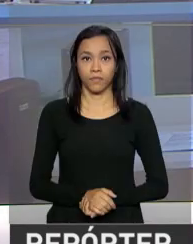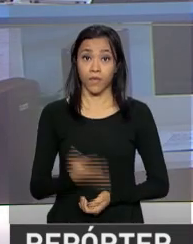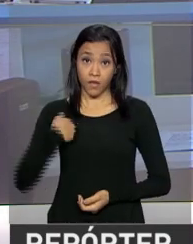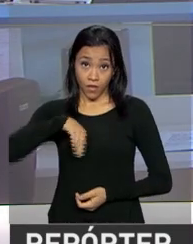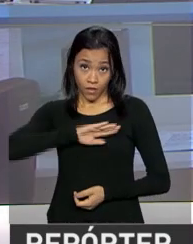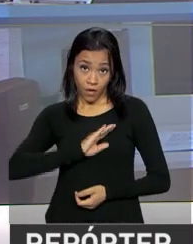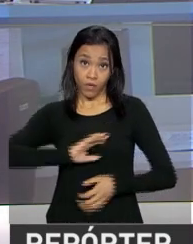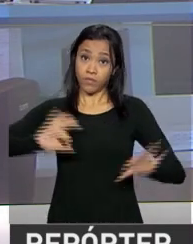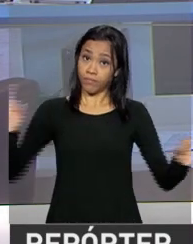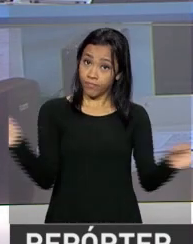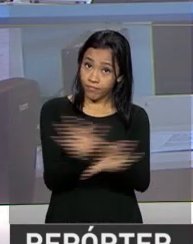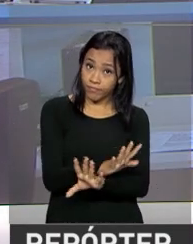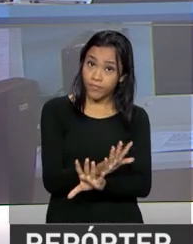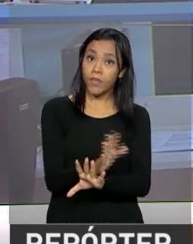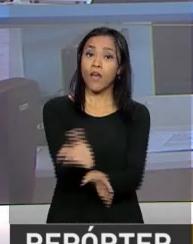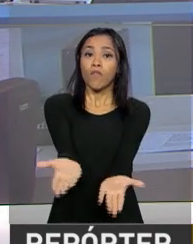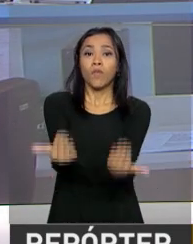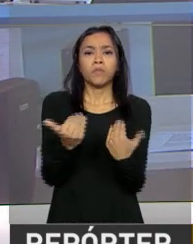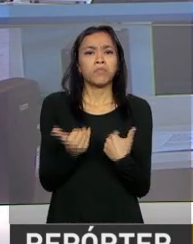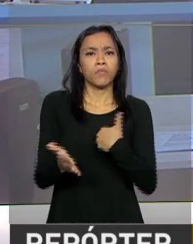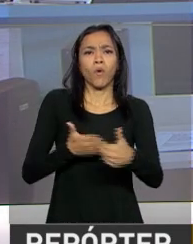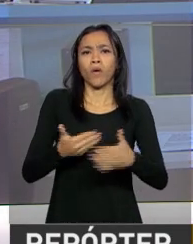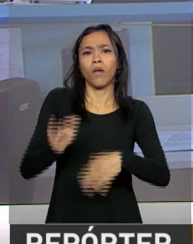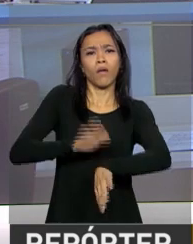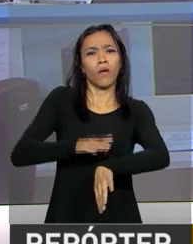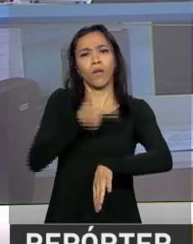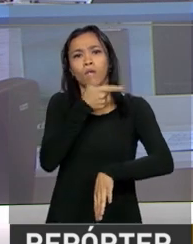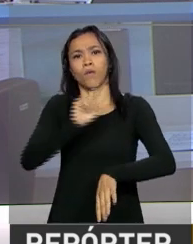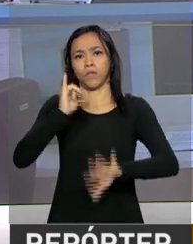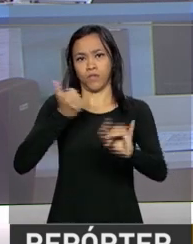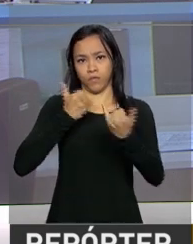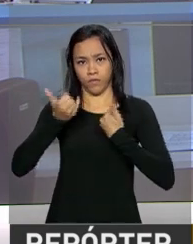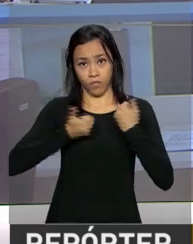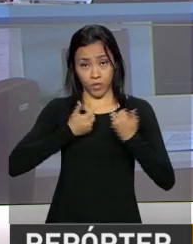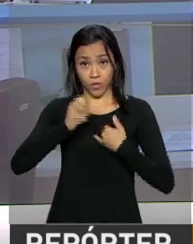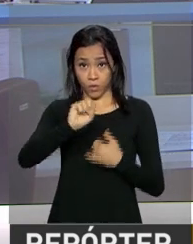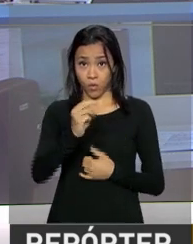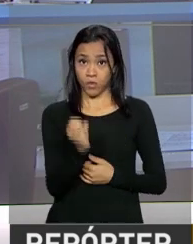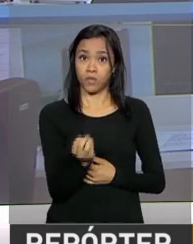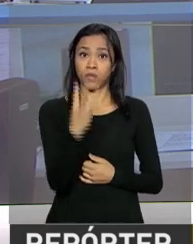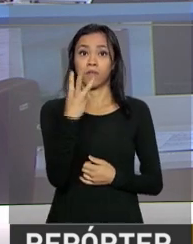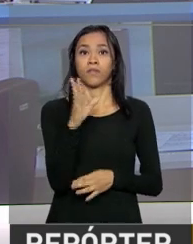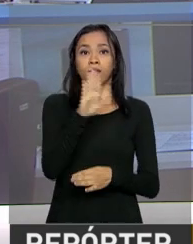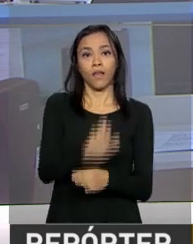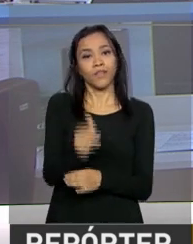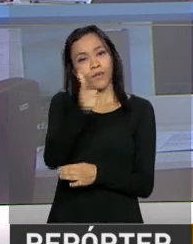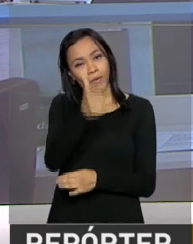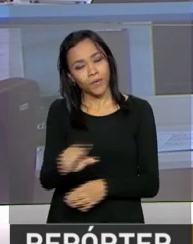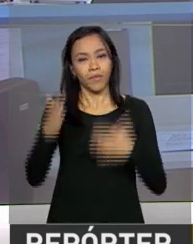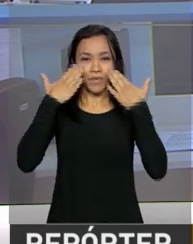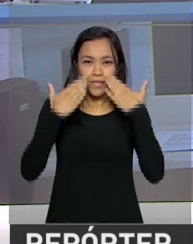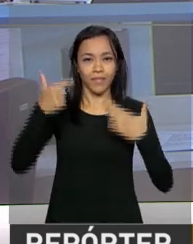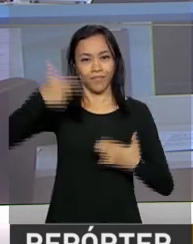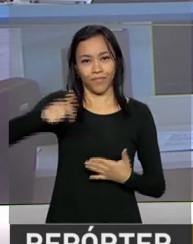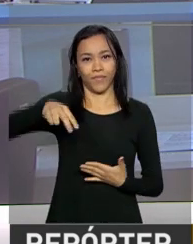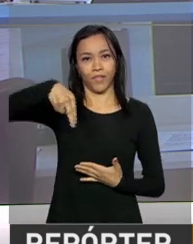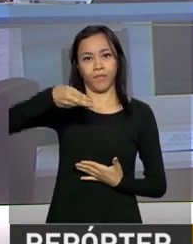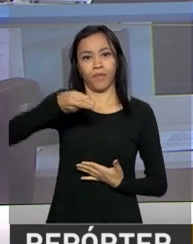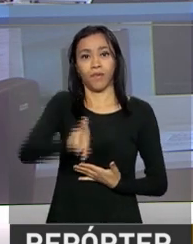E nós ficamos por aqui. Voltamos a qualquer momento com outras informações ou às 15h na próxima edição do Repórter